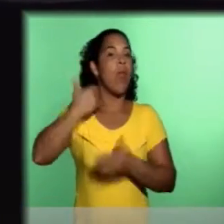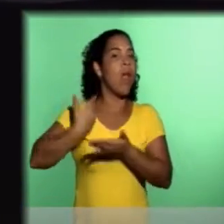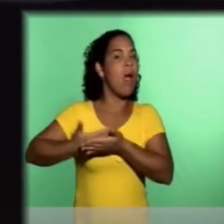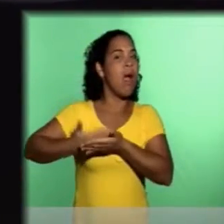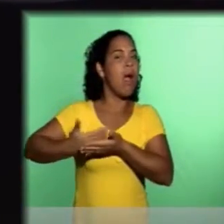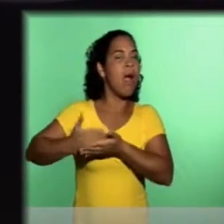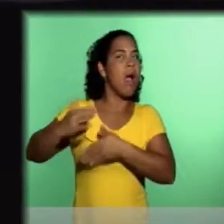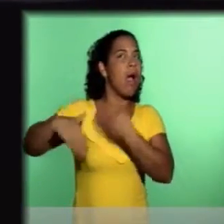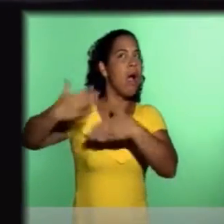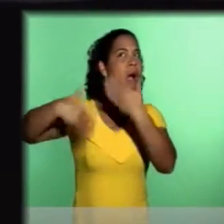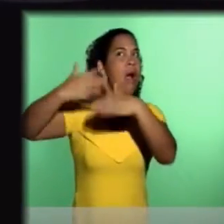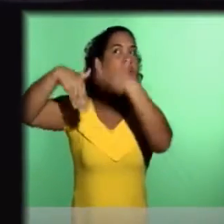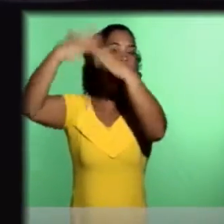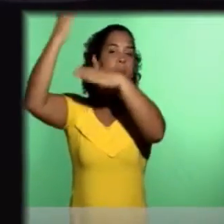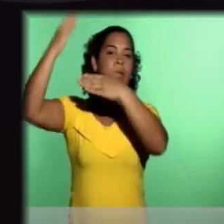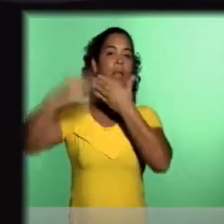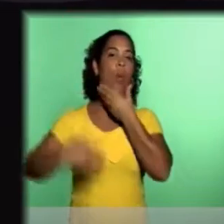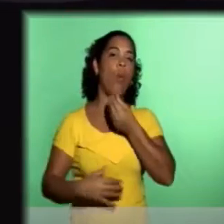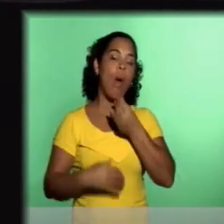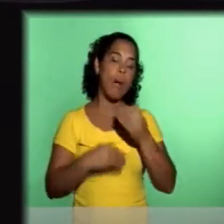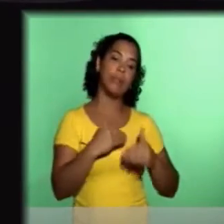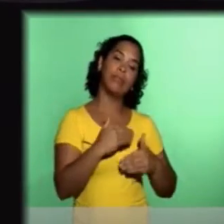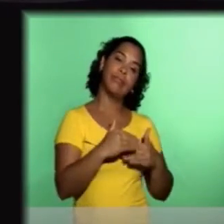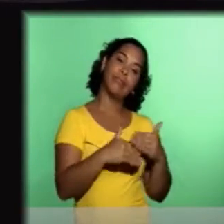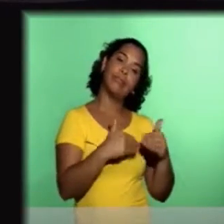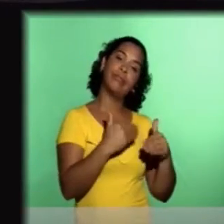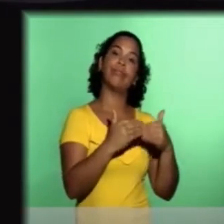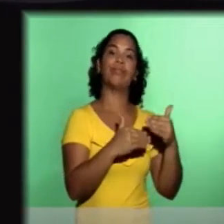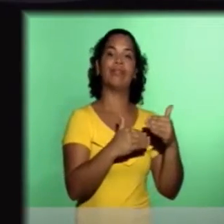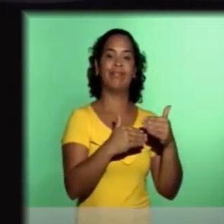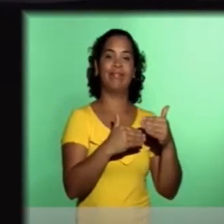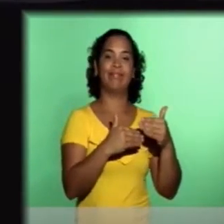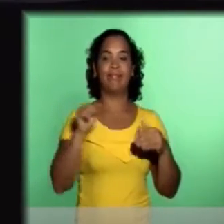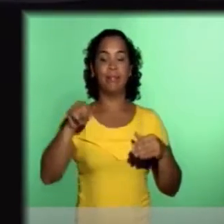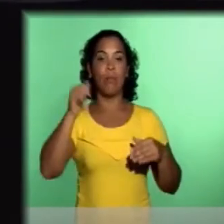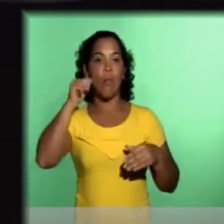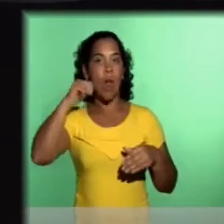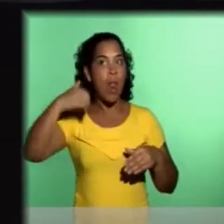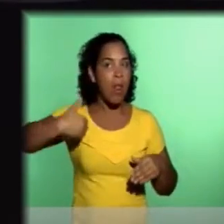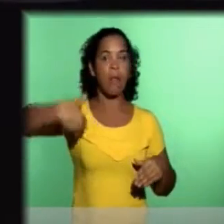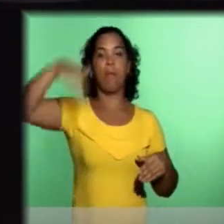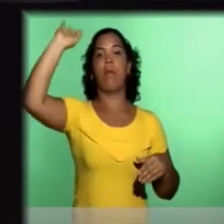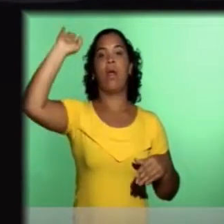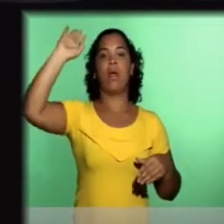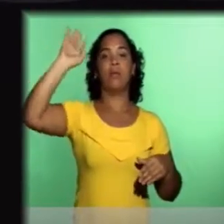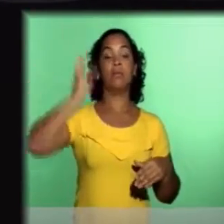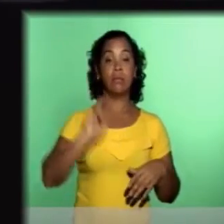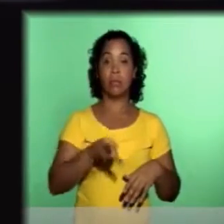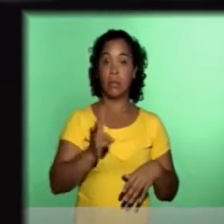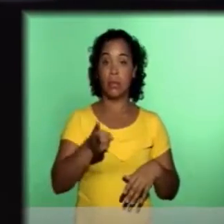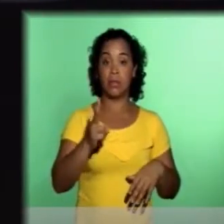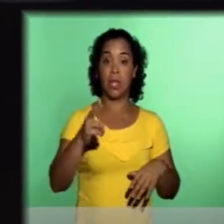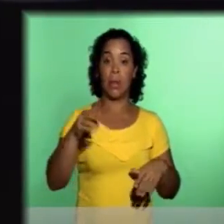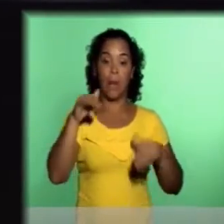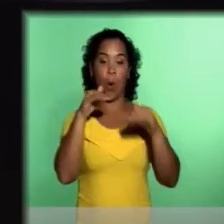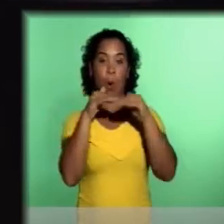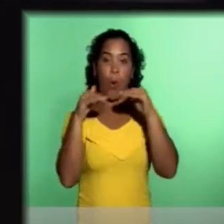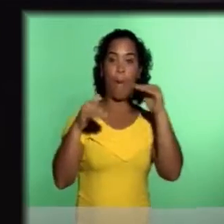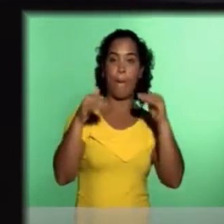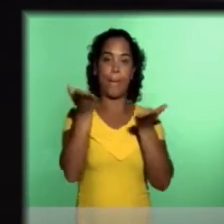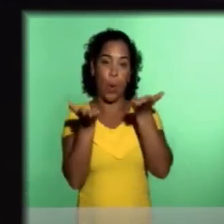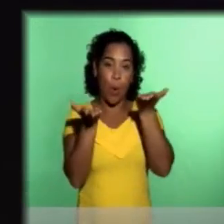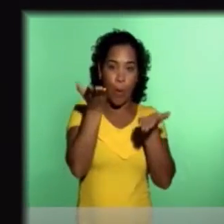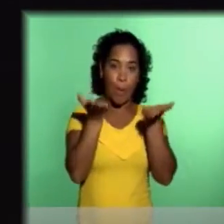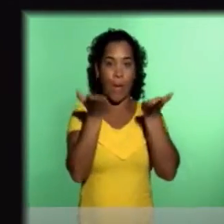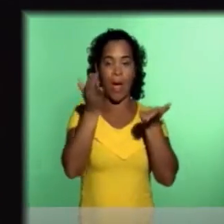homens. Inclusive, estudam muito mais e têm maior escolaridade. Em praticamente todas as etapas, isso é muito claro,